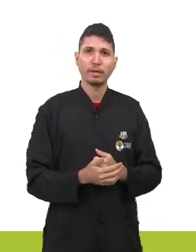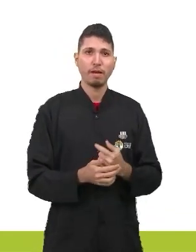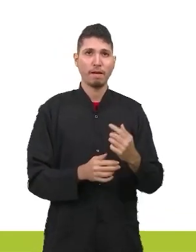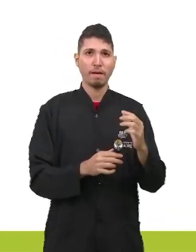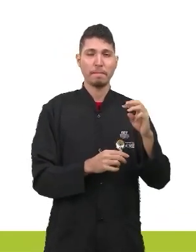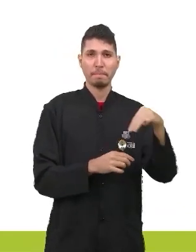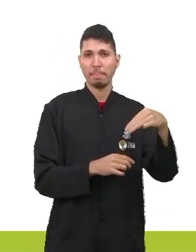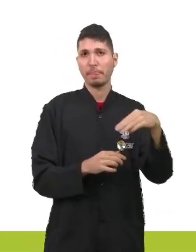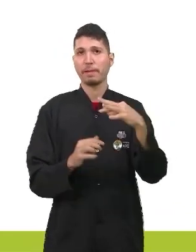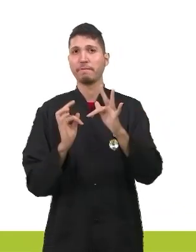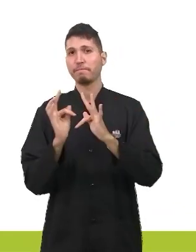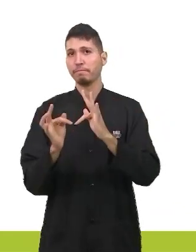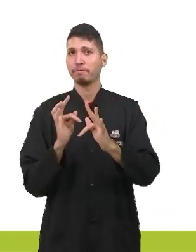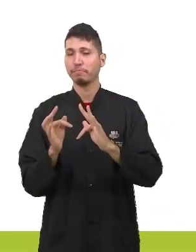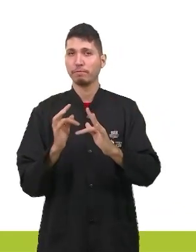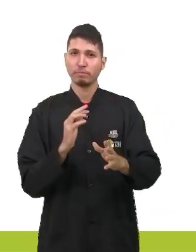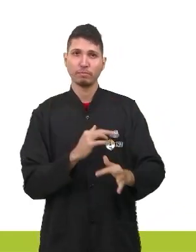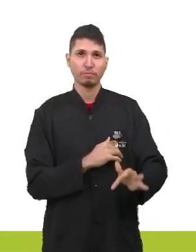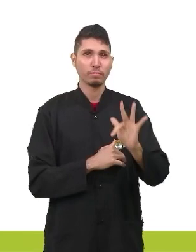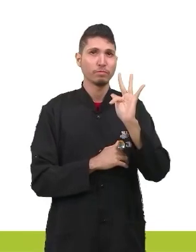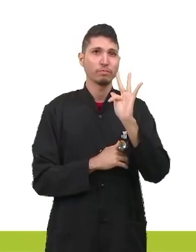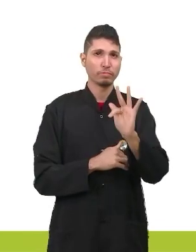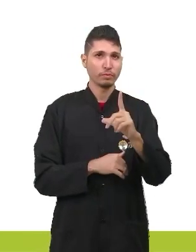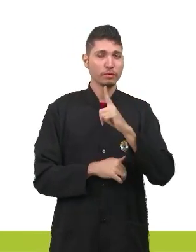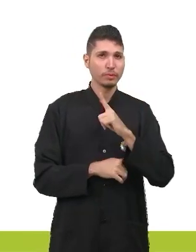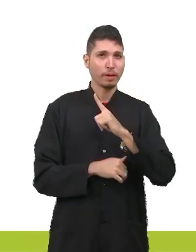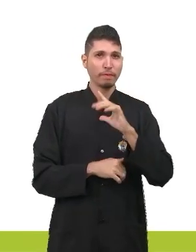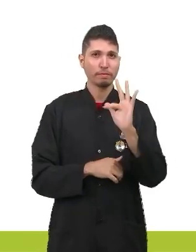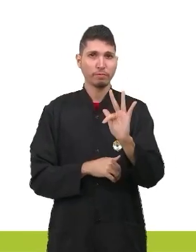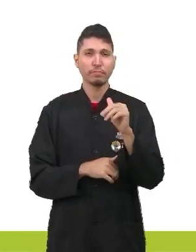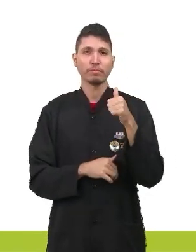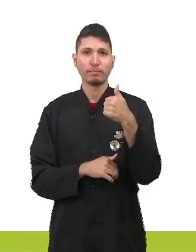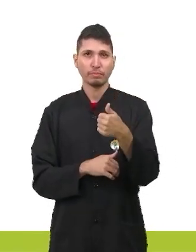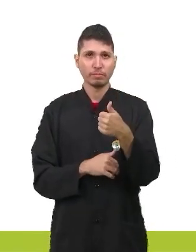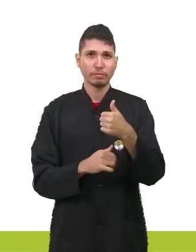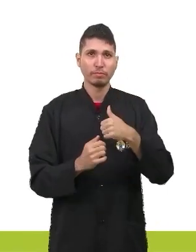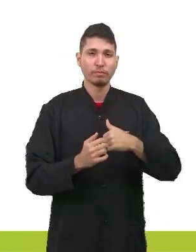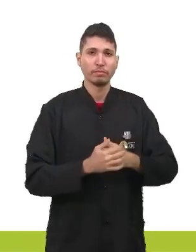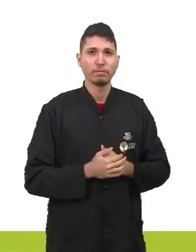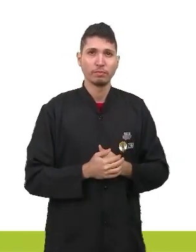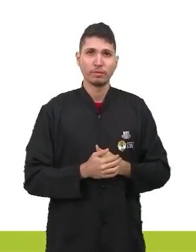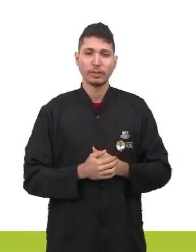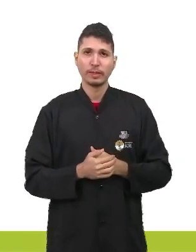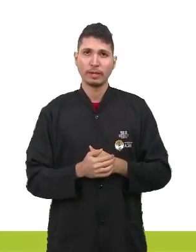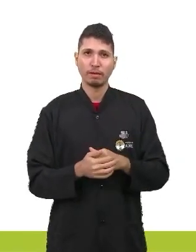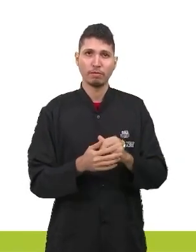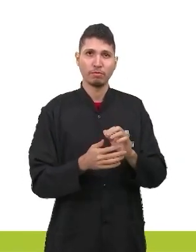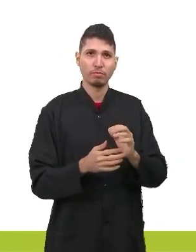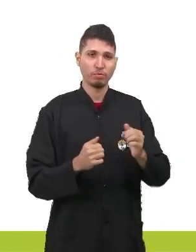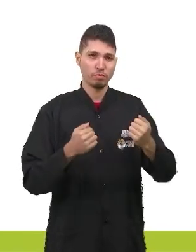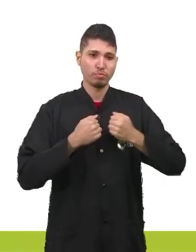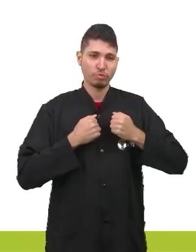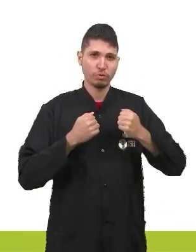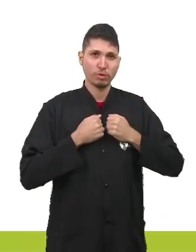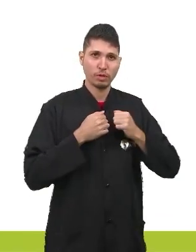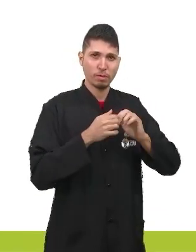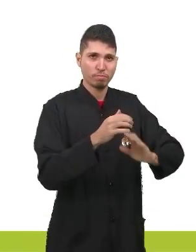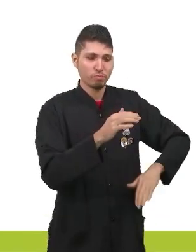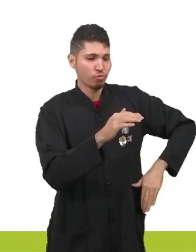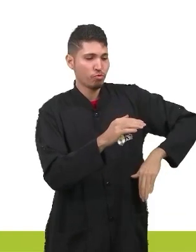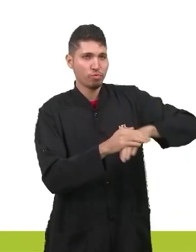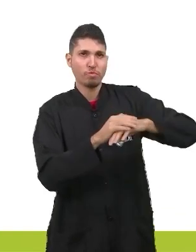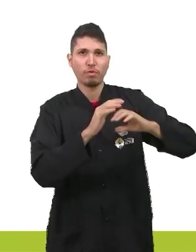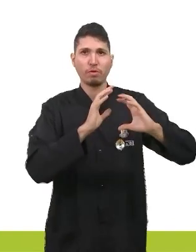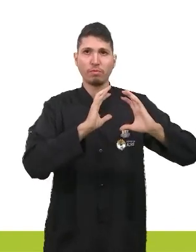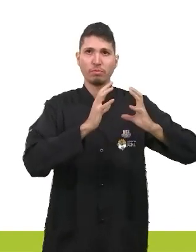física. Ambos apresentam função do primeiro grau, tá bom? Como o jogador ele faz um lançamento, né, da bola e